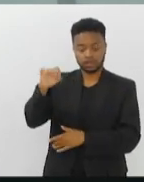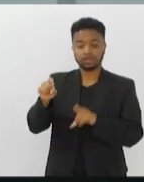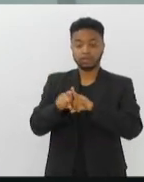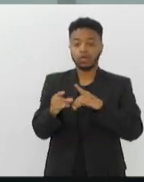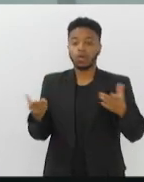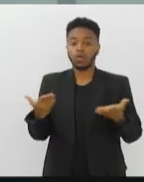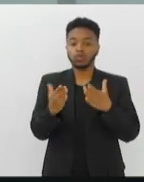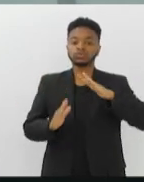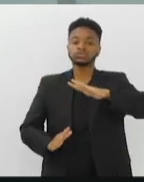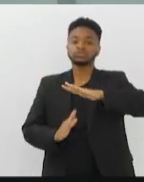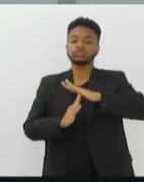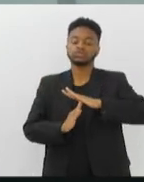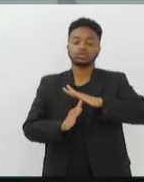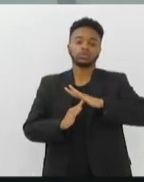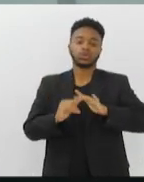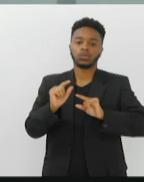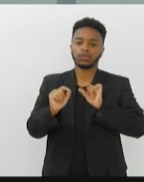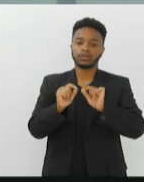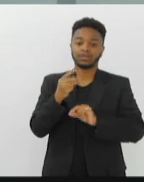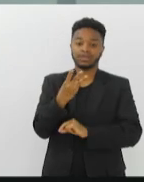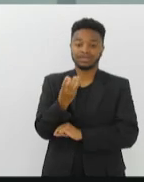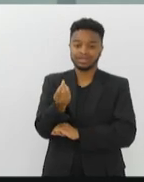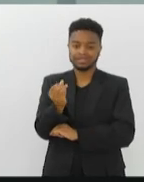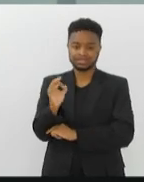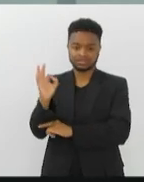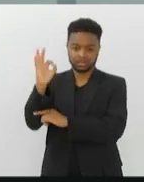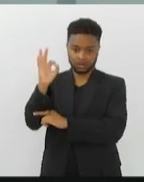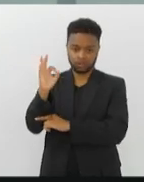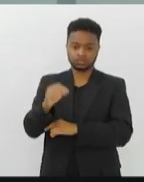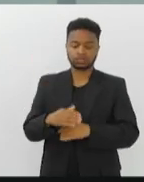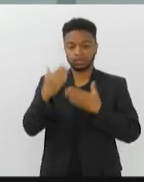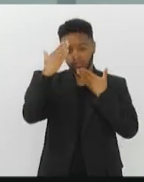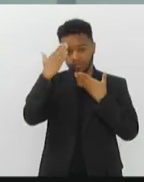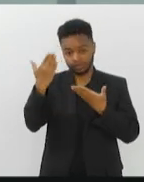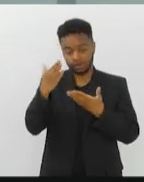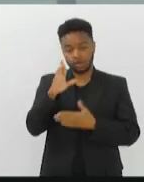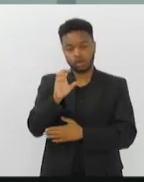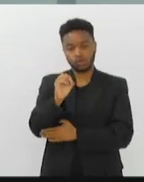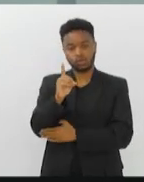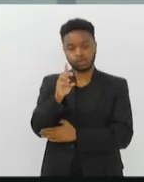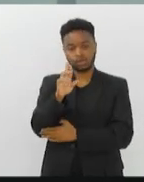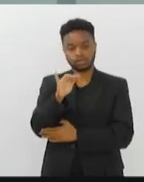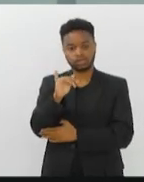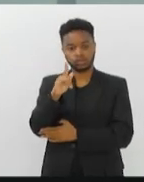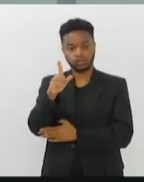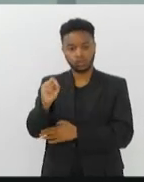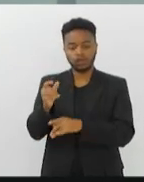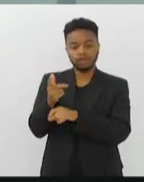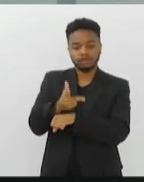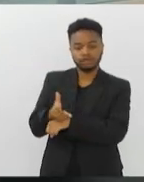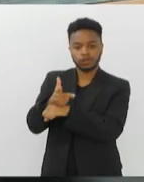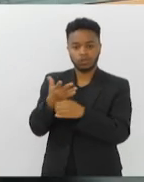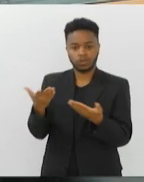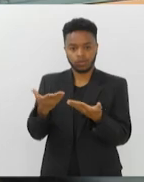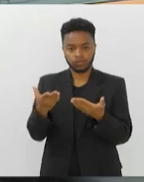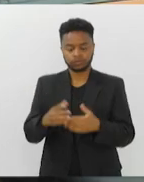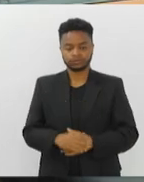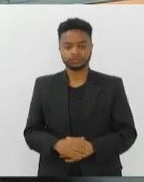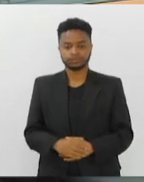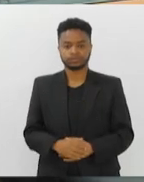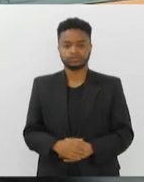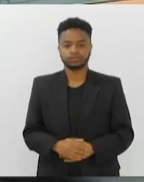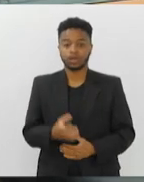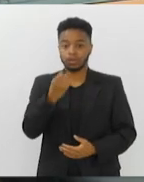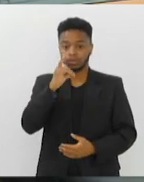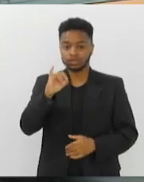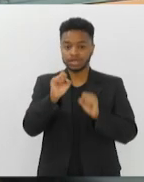máxima prevista para hoje é de 36 graus. Obrigado, Rodrigo Melo, pelas imagens ao vivo de hoje. O Bom